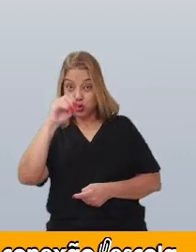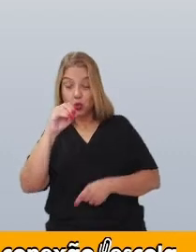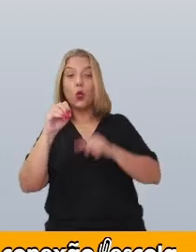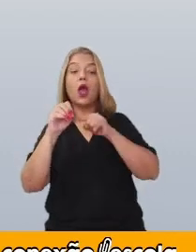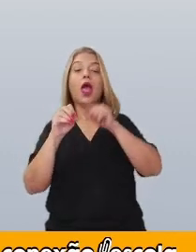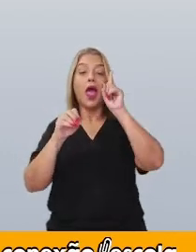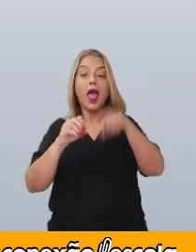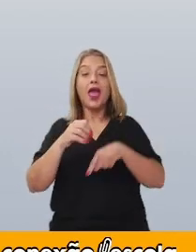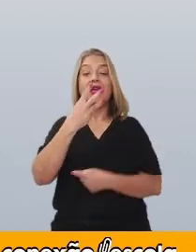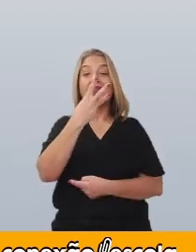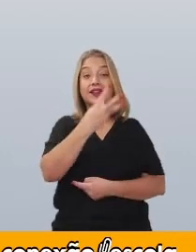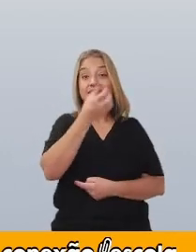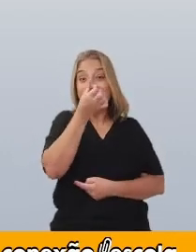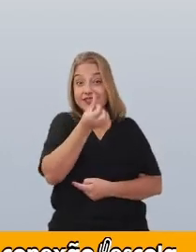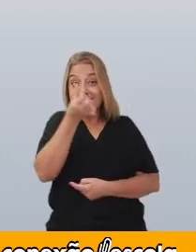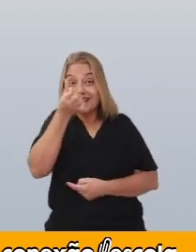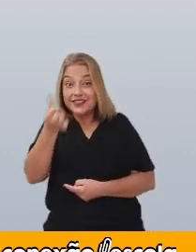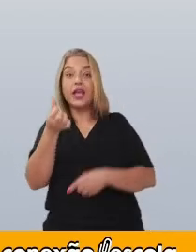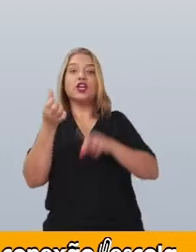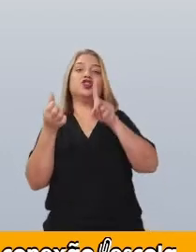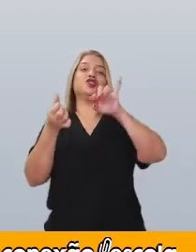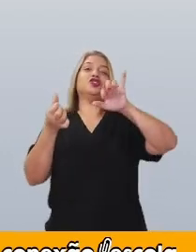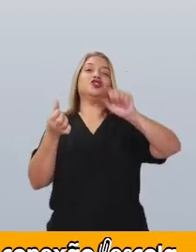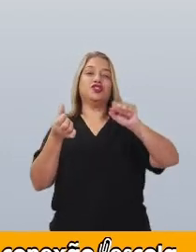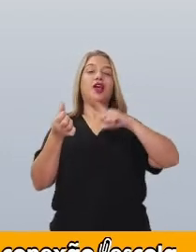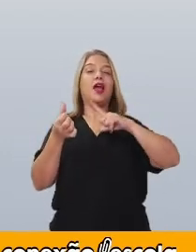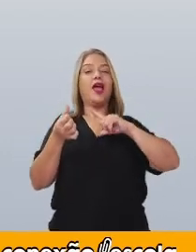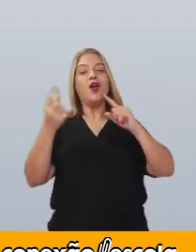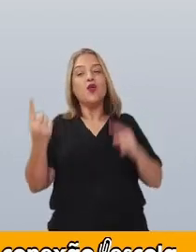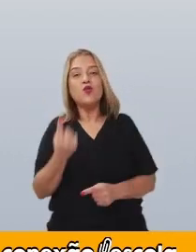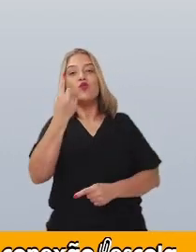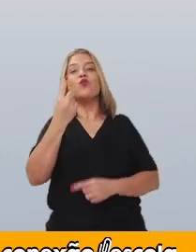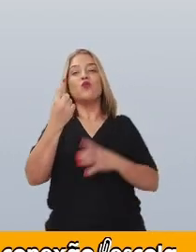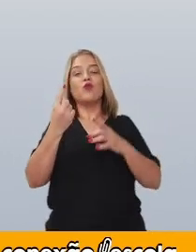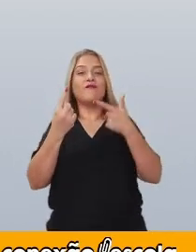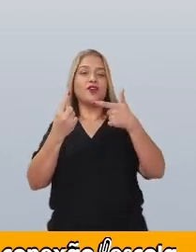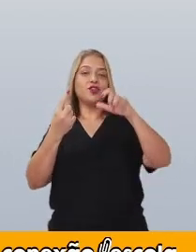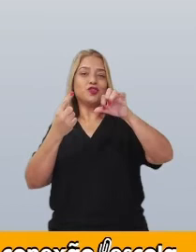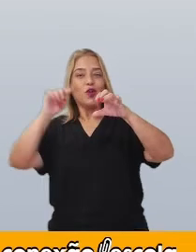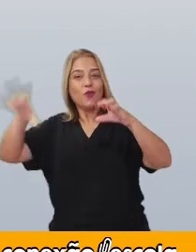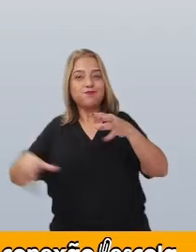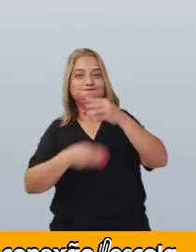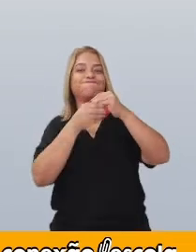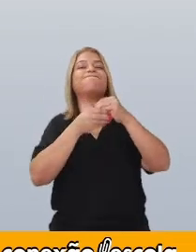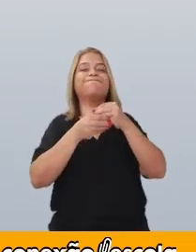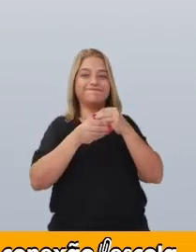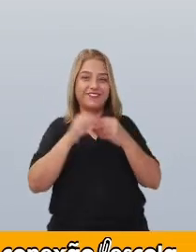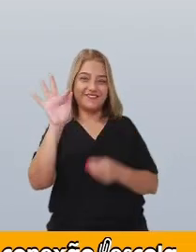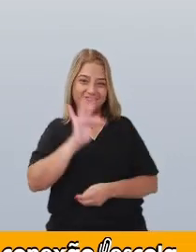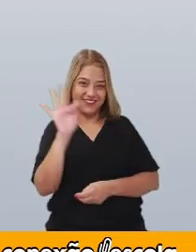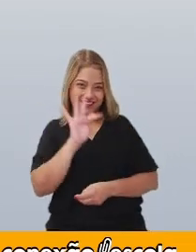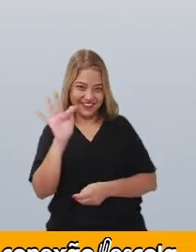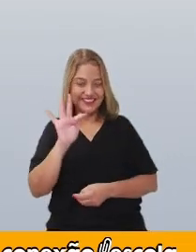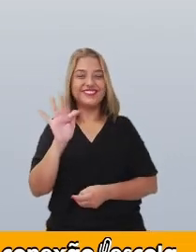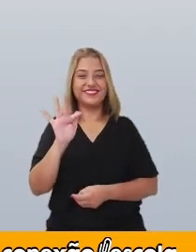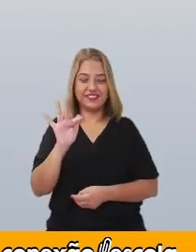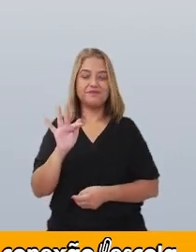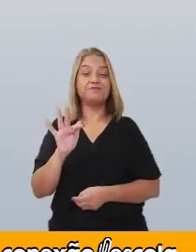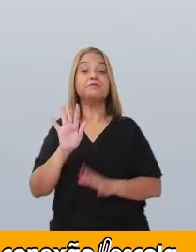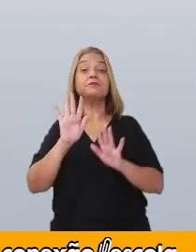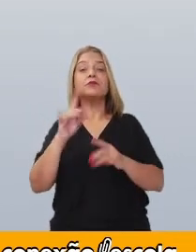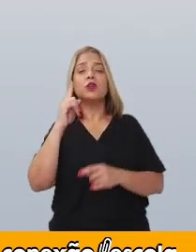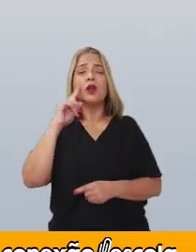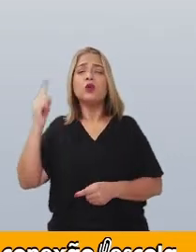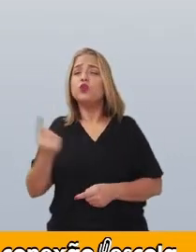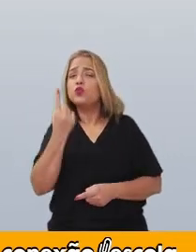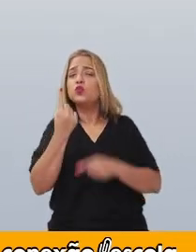dias. Ou seja, um dia a mais do que os 365 habituais. Esse dia